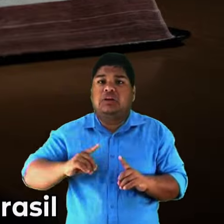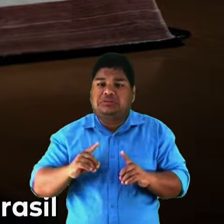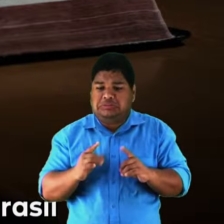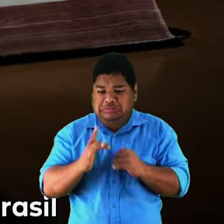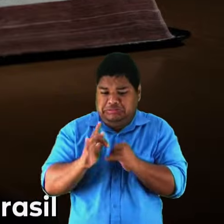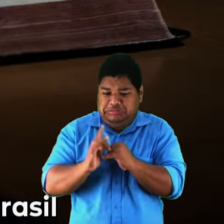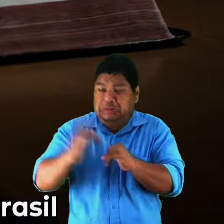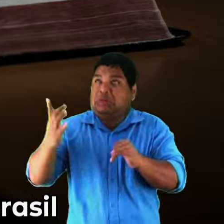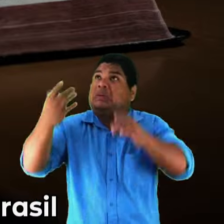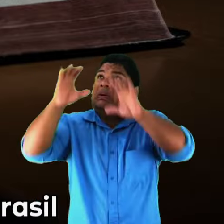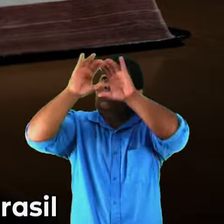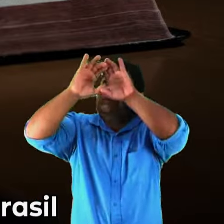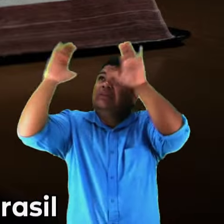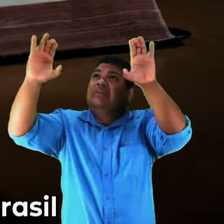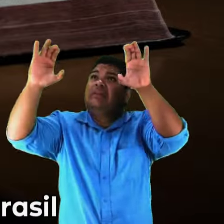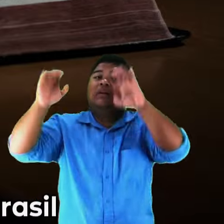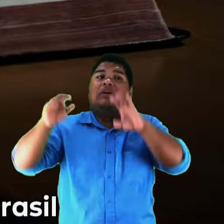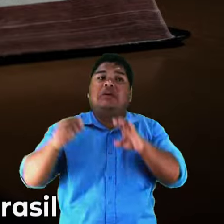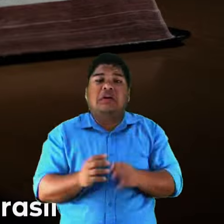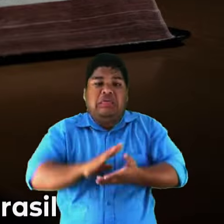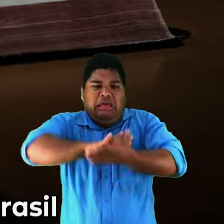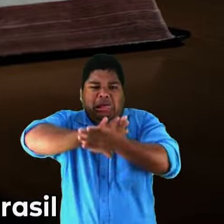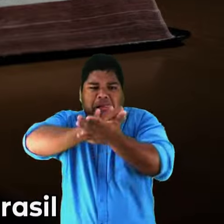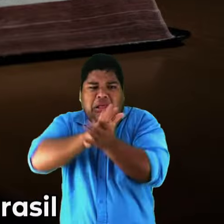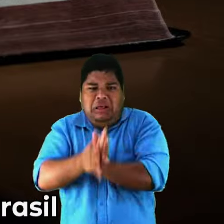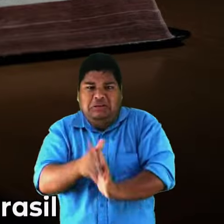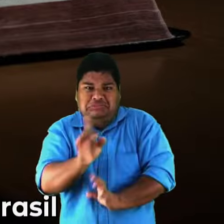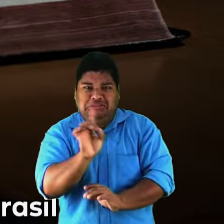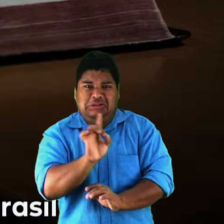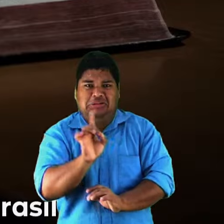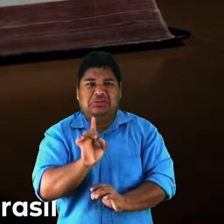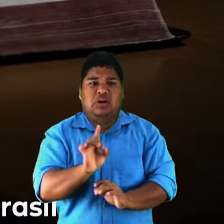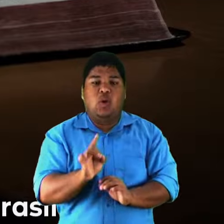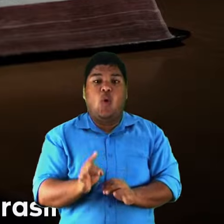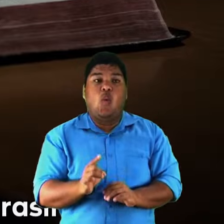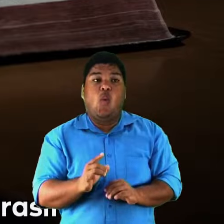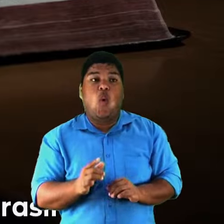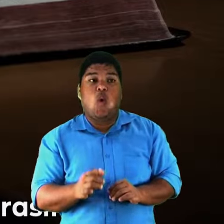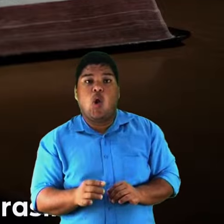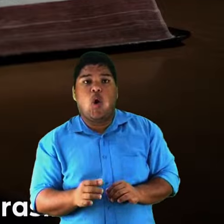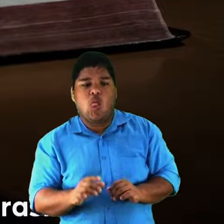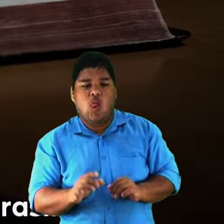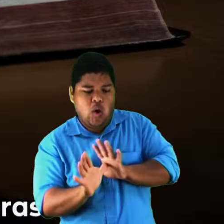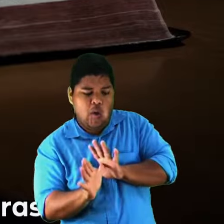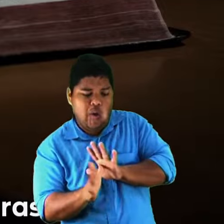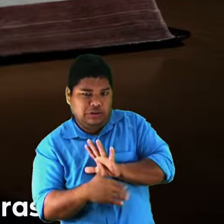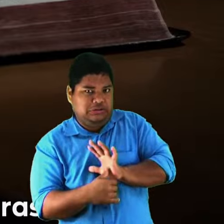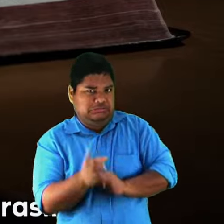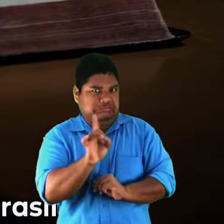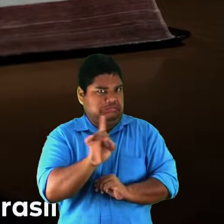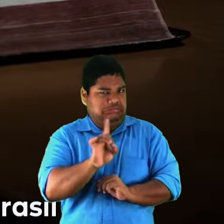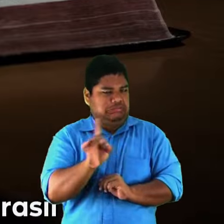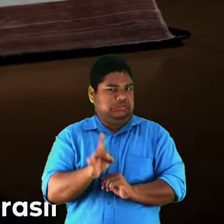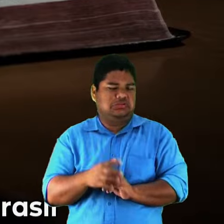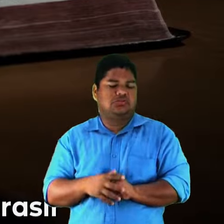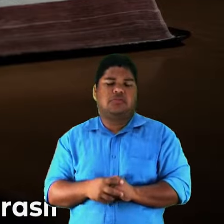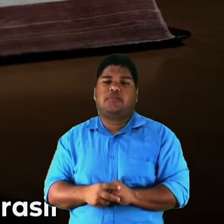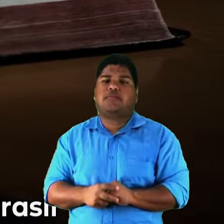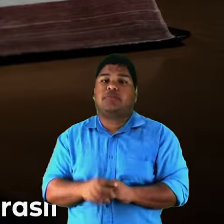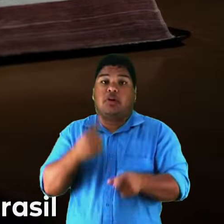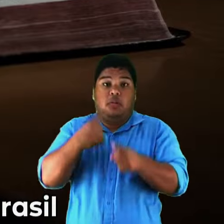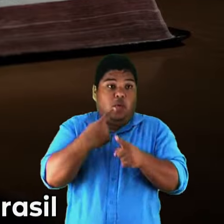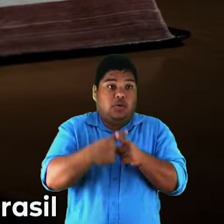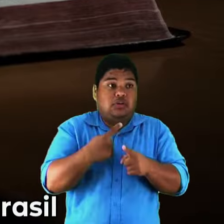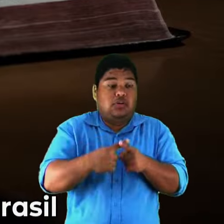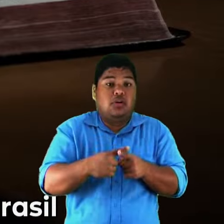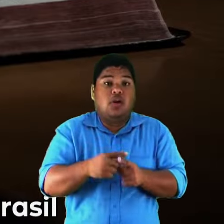as traças e a ferrugem não corroem, e onde os ladrões não escavam nem roubam. Porque